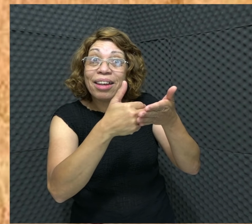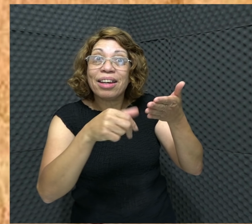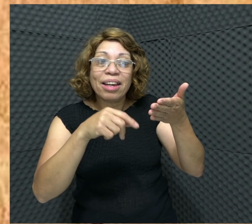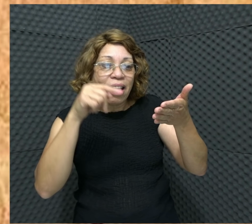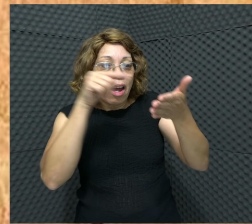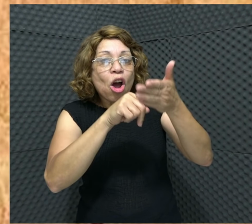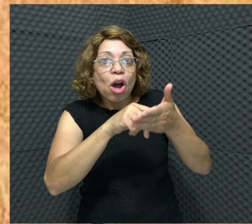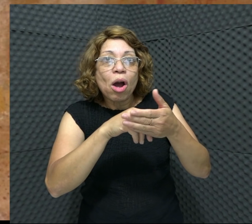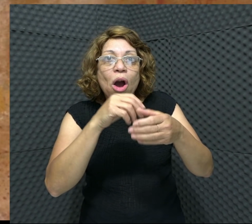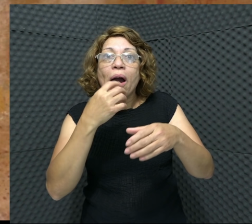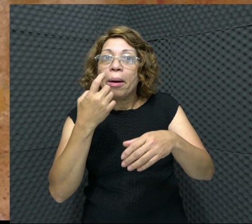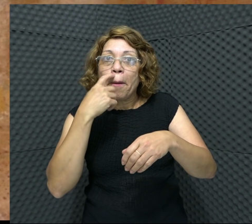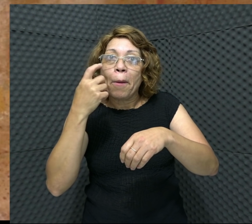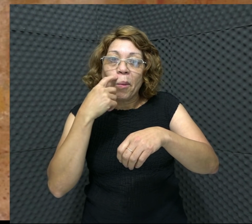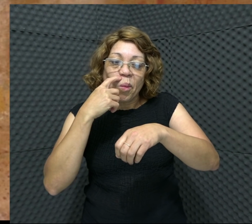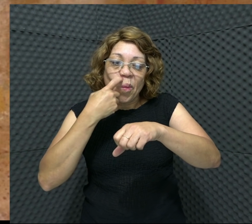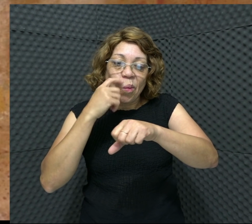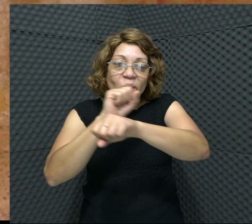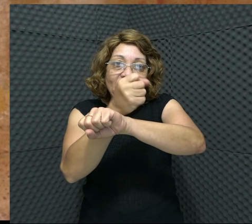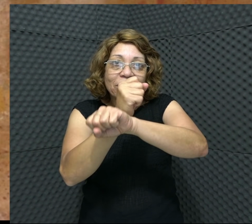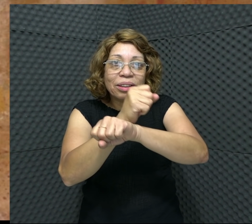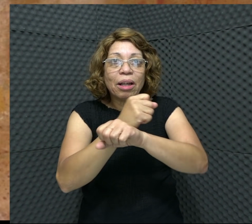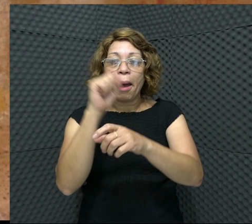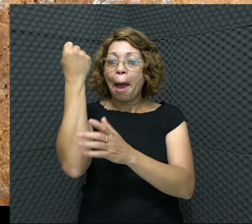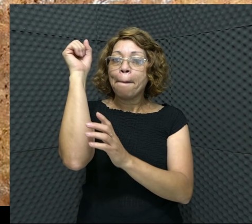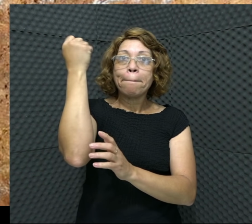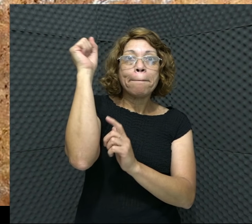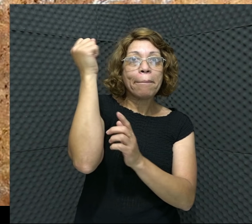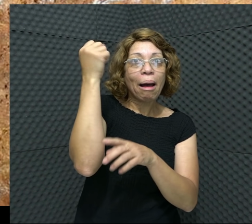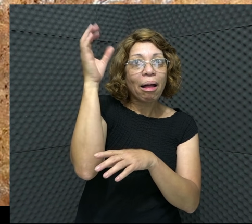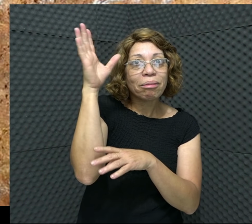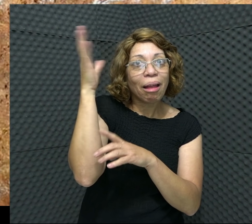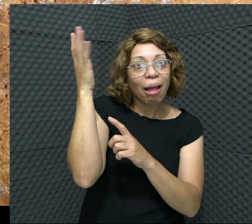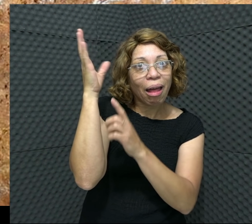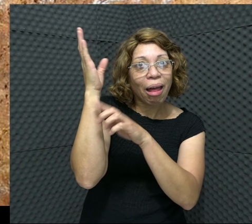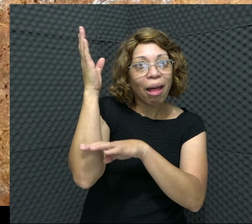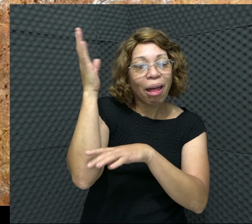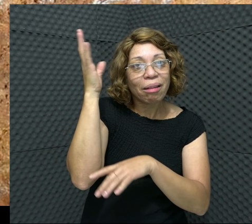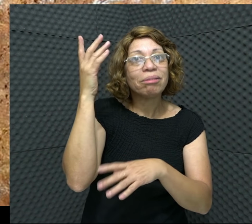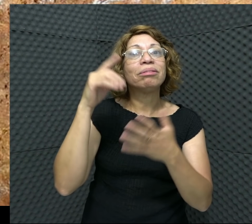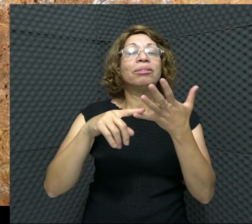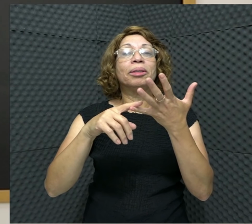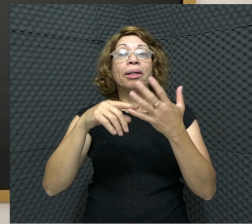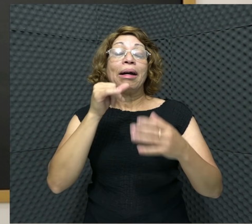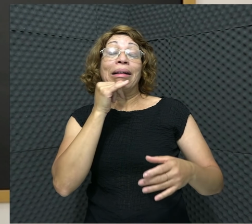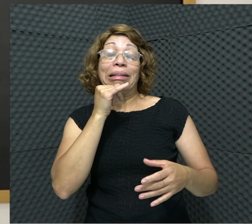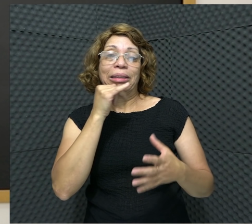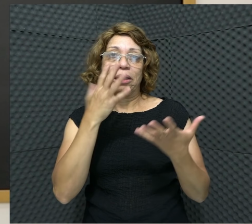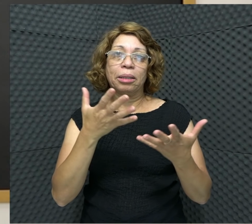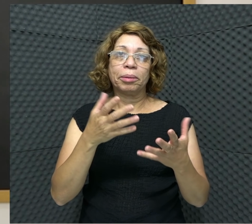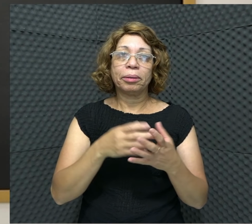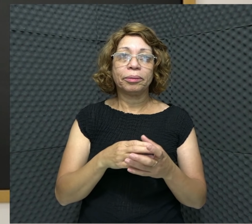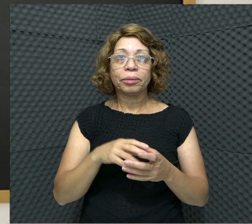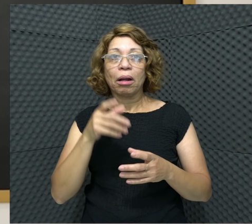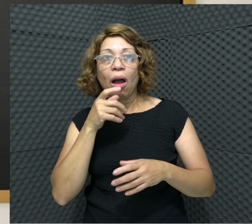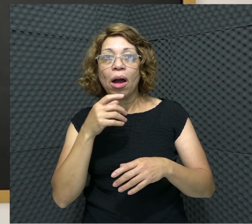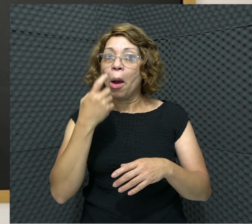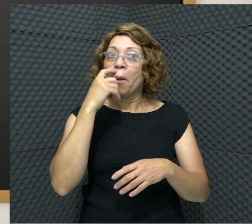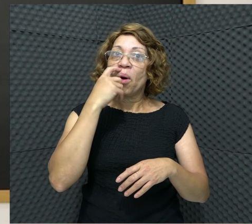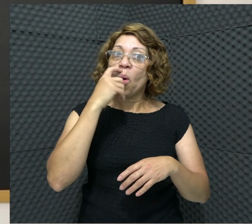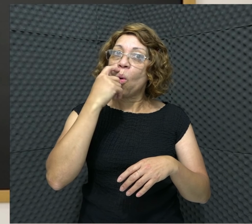faziam marcações em ossos, em madeira. Ossos, professor? Sim, por exemplo, chegava